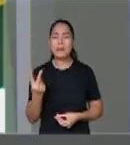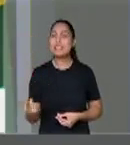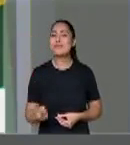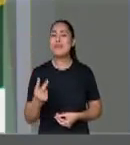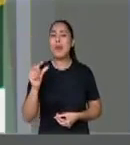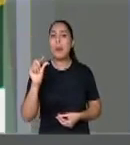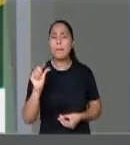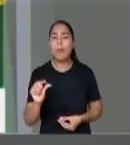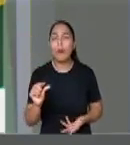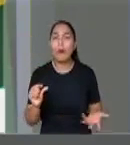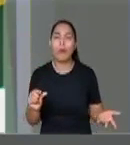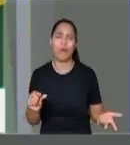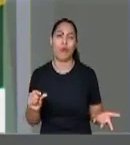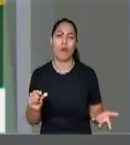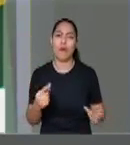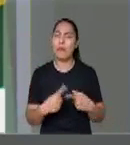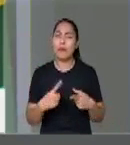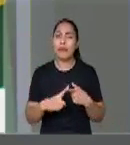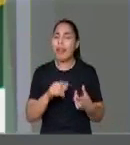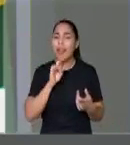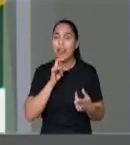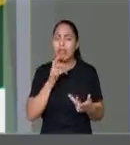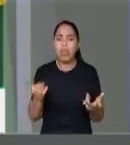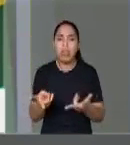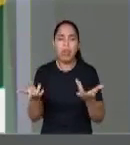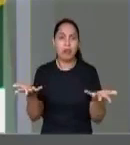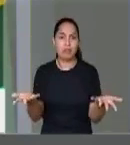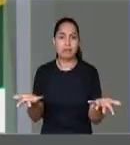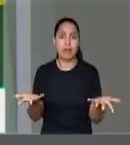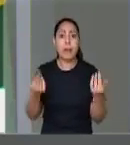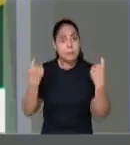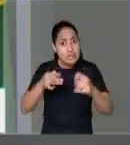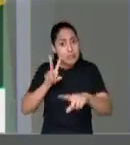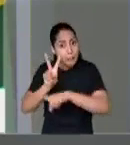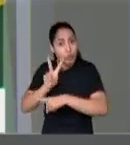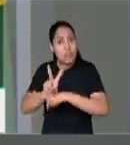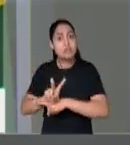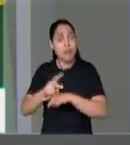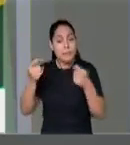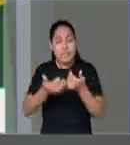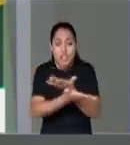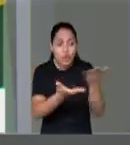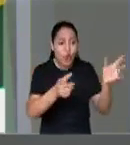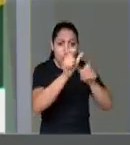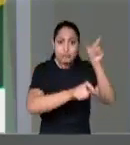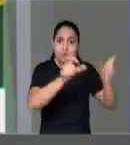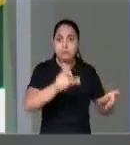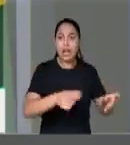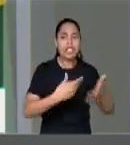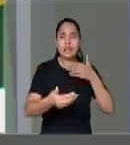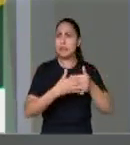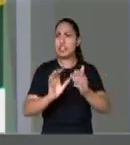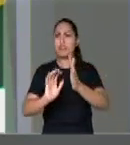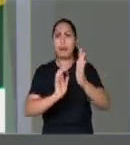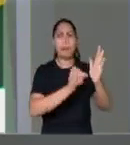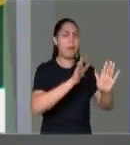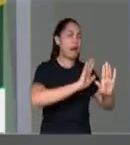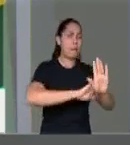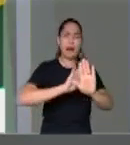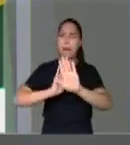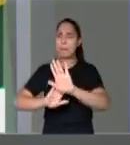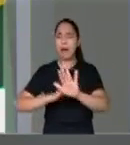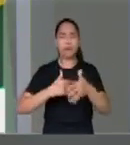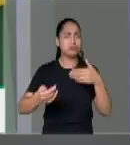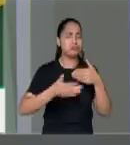e ela deve ser cada vez mais guardada e mantida por todos nós, independente da visão política, da